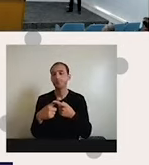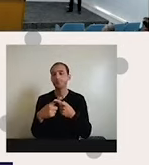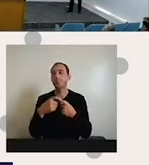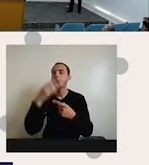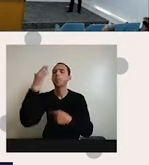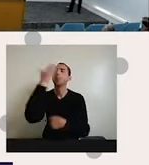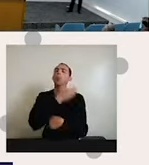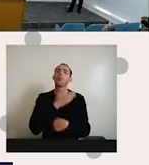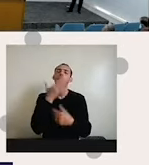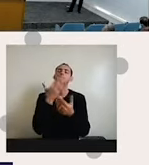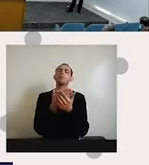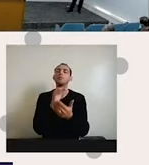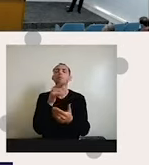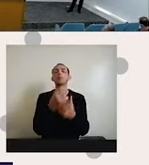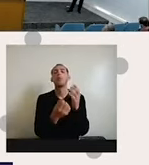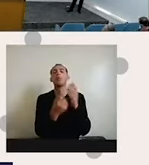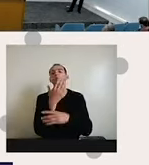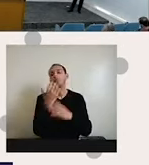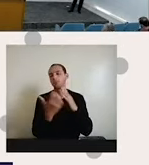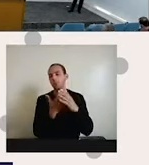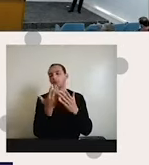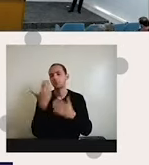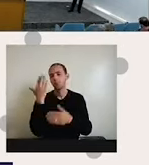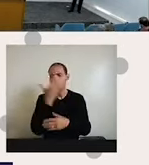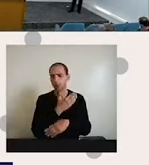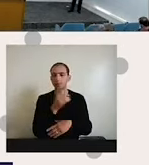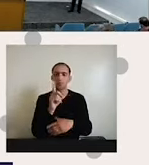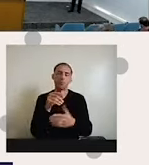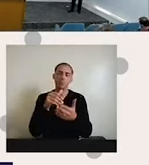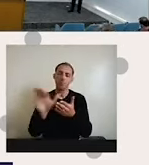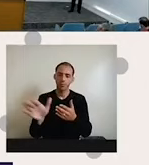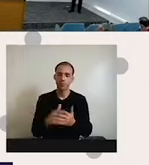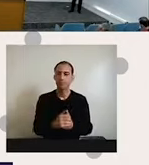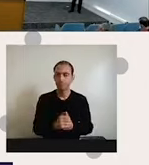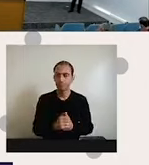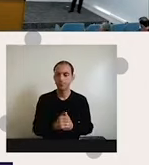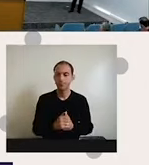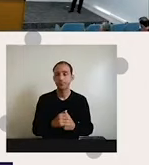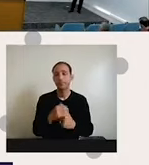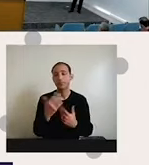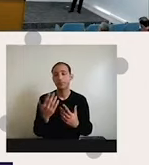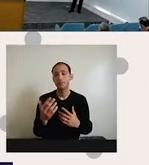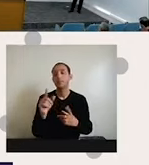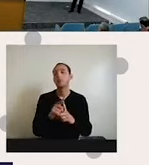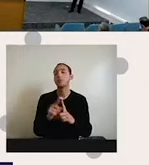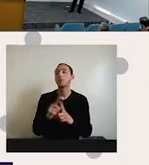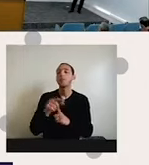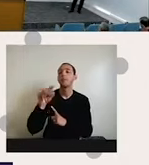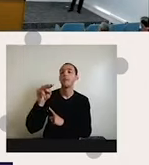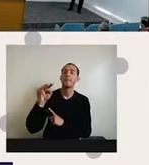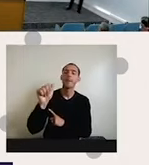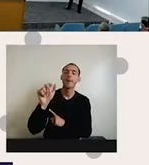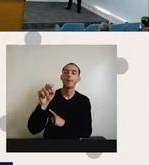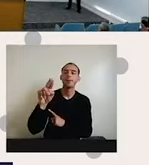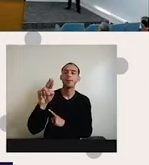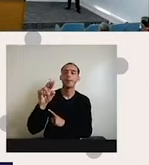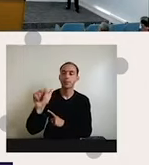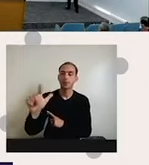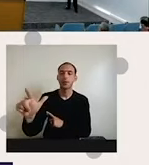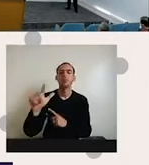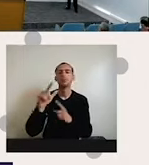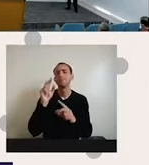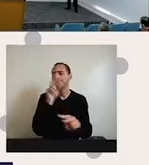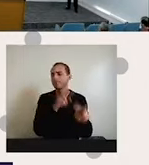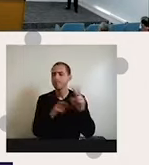dos transtornos mentais e comportamentais, indicando aí os graus de incapacidade, porque o nome até mudou, né, de auxílio-doença para auxílio